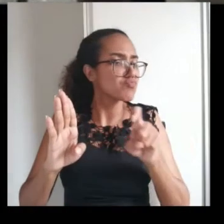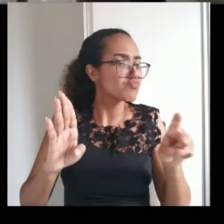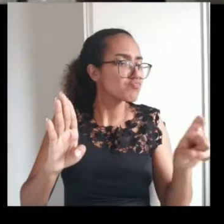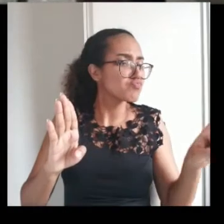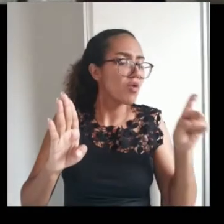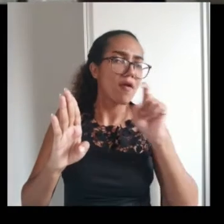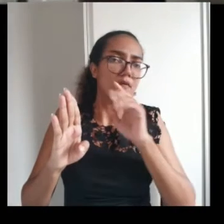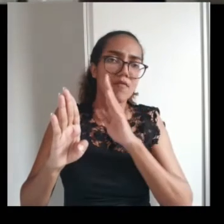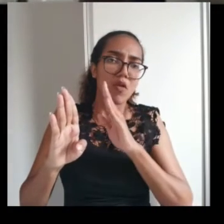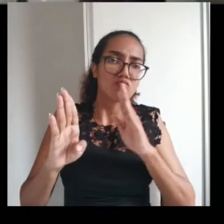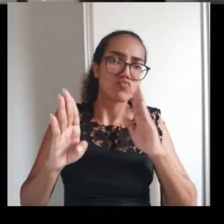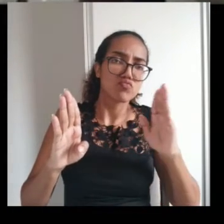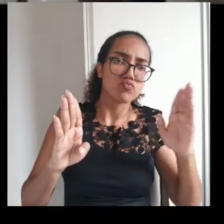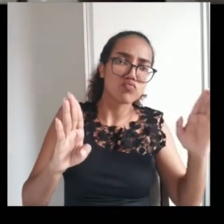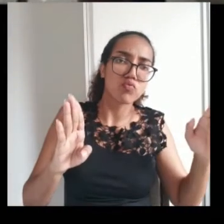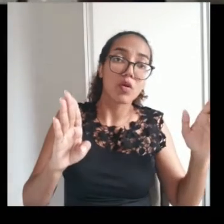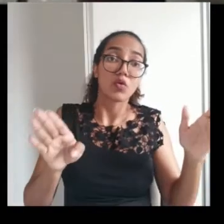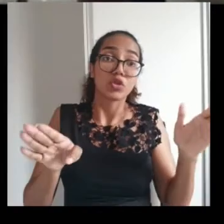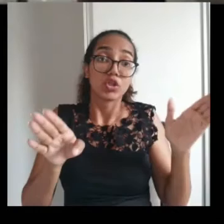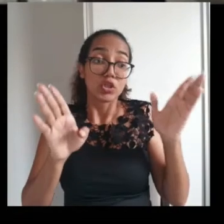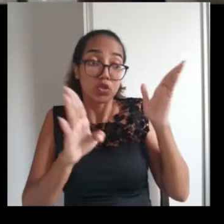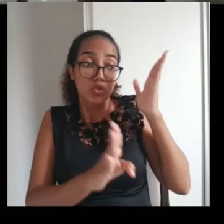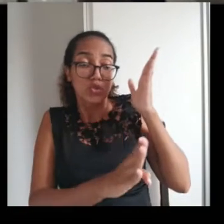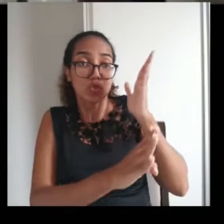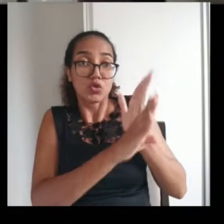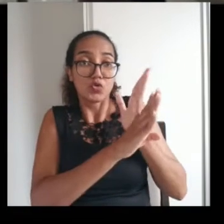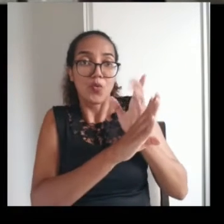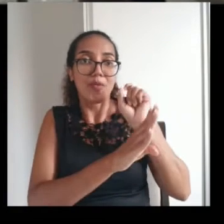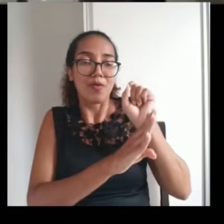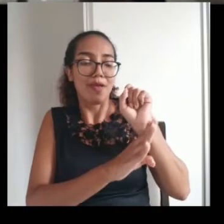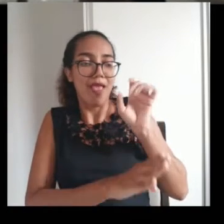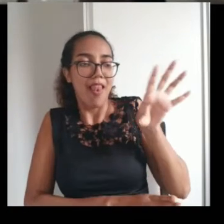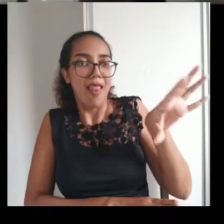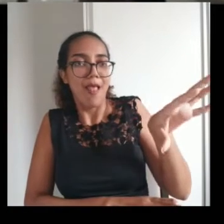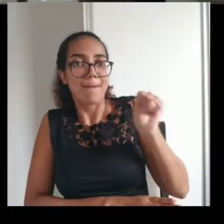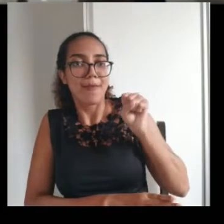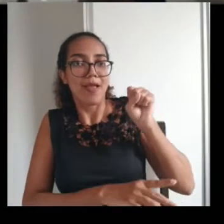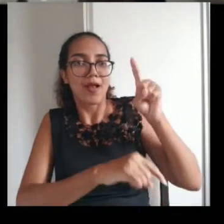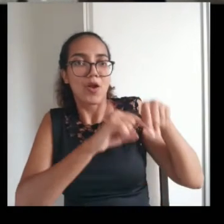ele achar, ele pega o objeto conta e